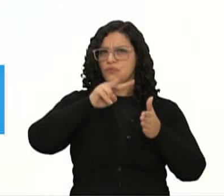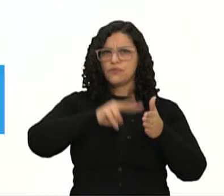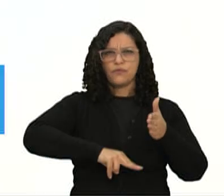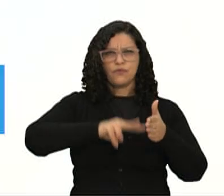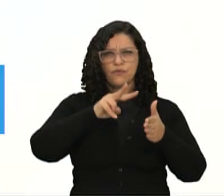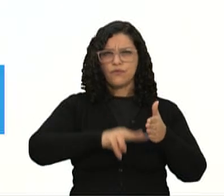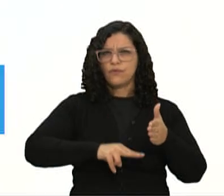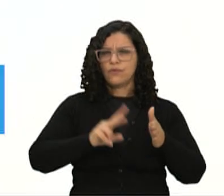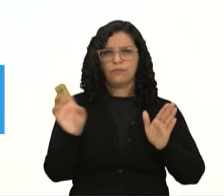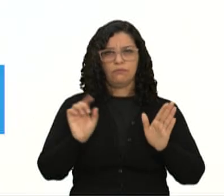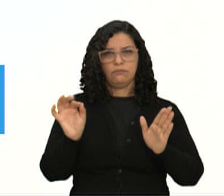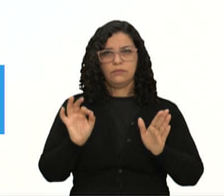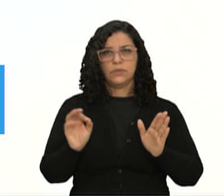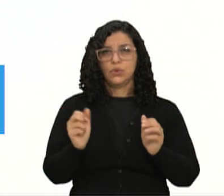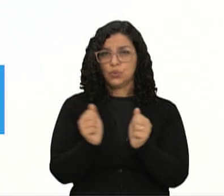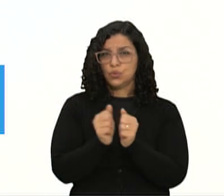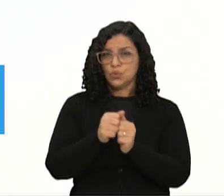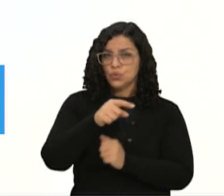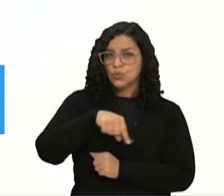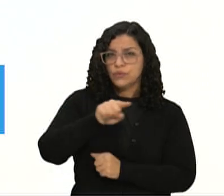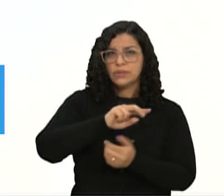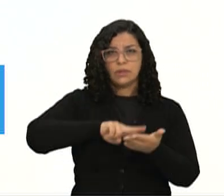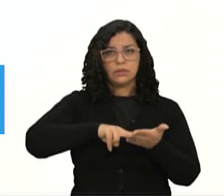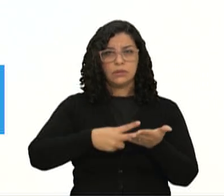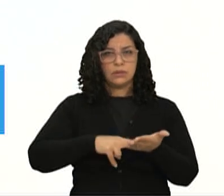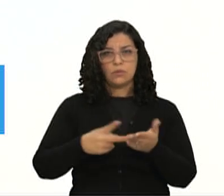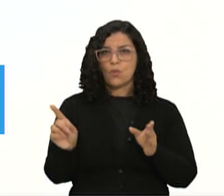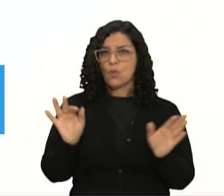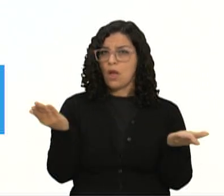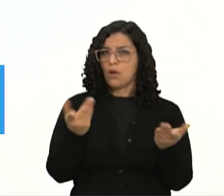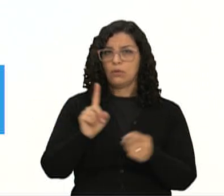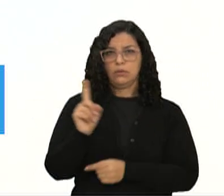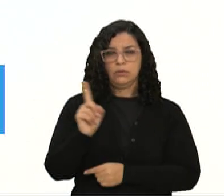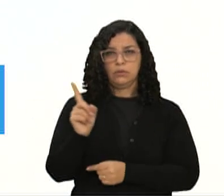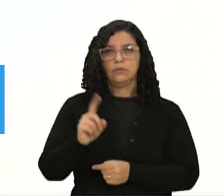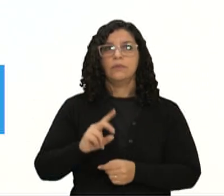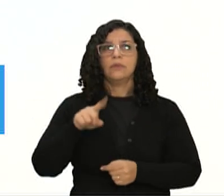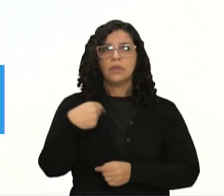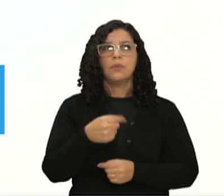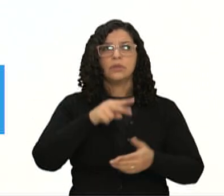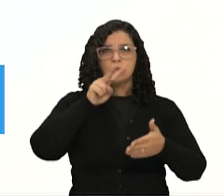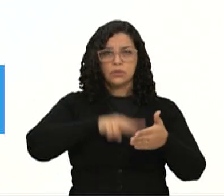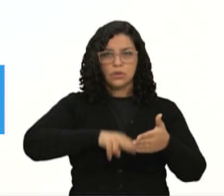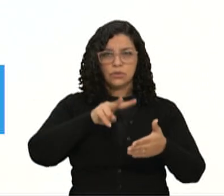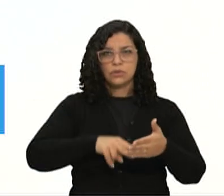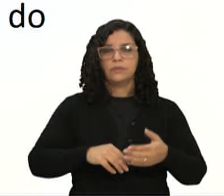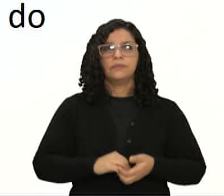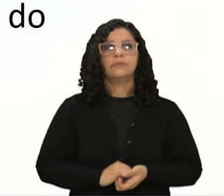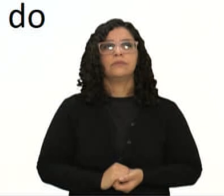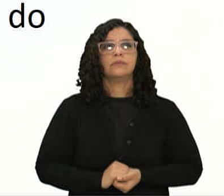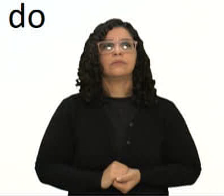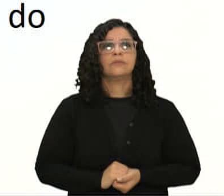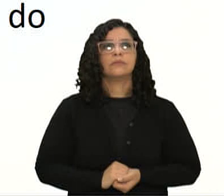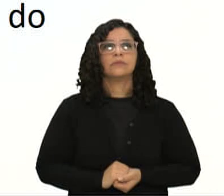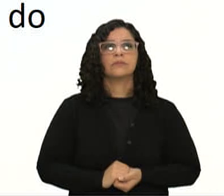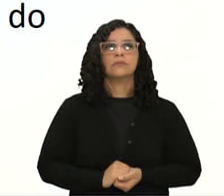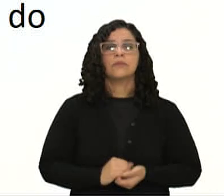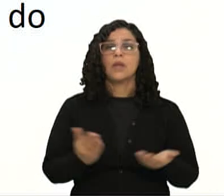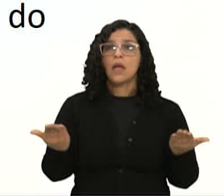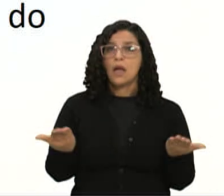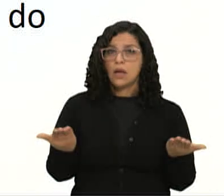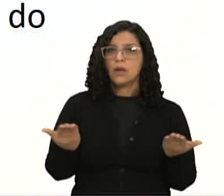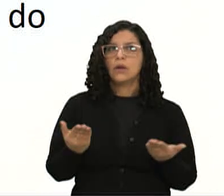leitura com vocês de tradução agora, nesse momento, tá? Depois a gente vai fazer essa leitura.